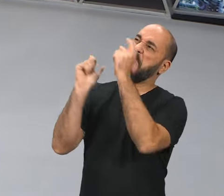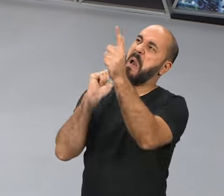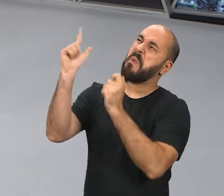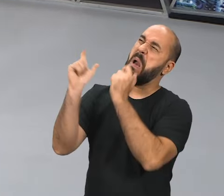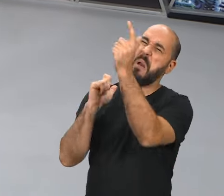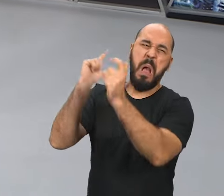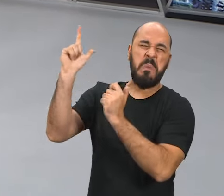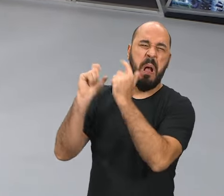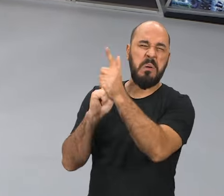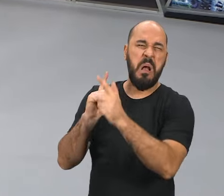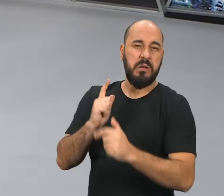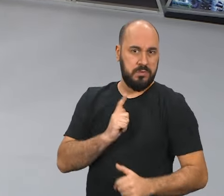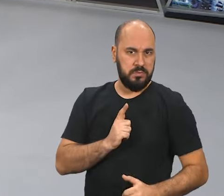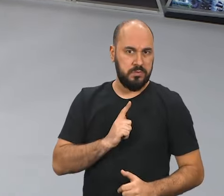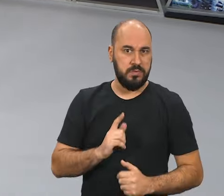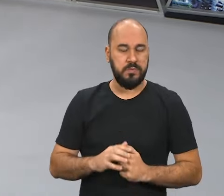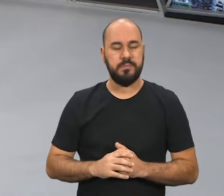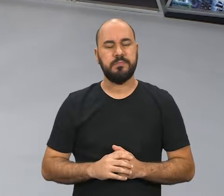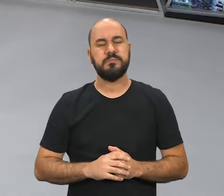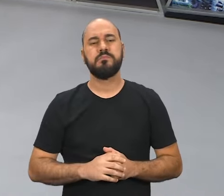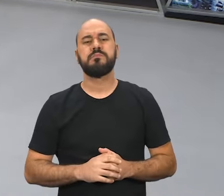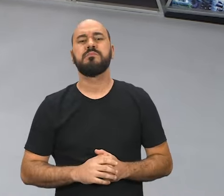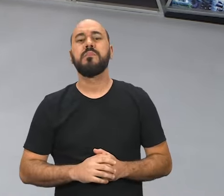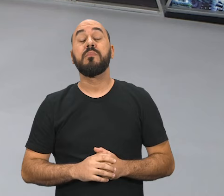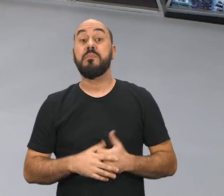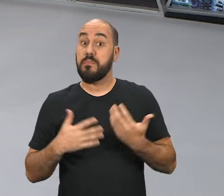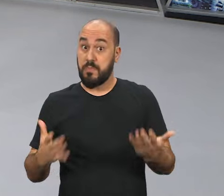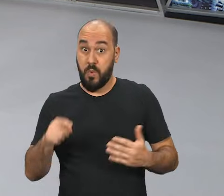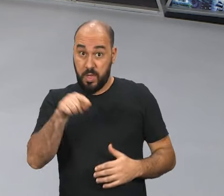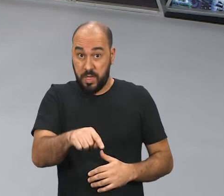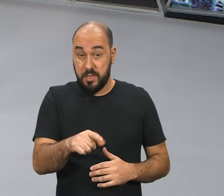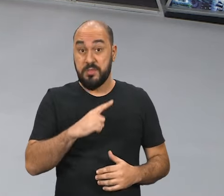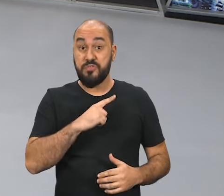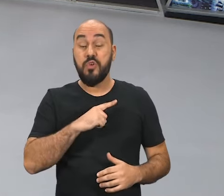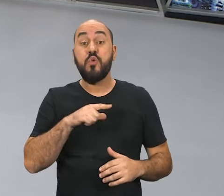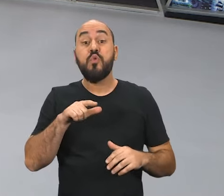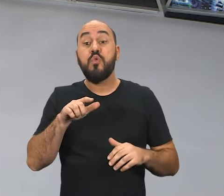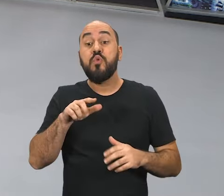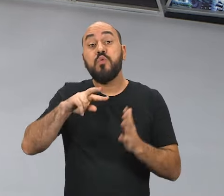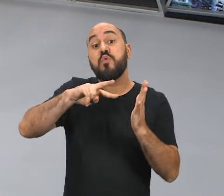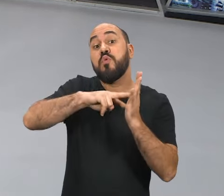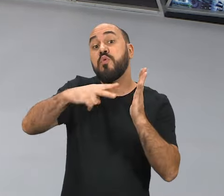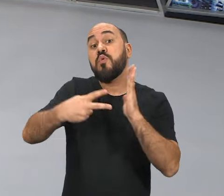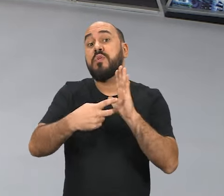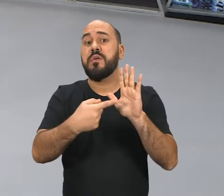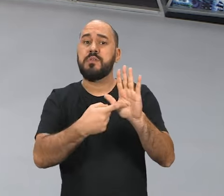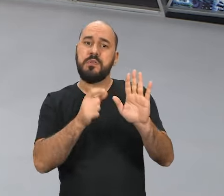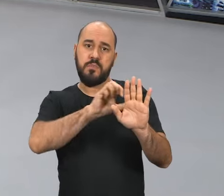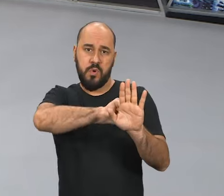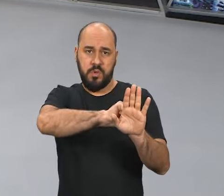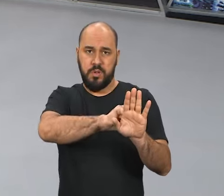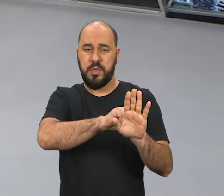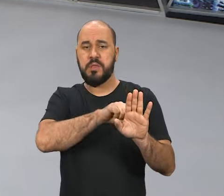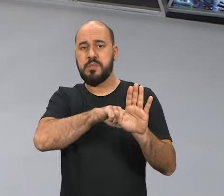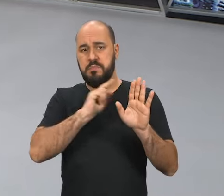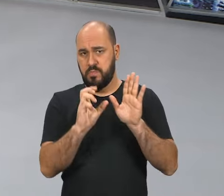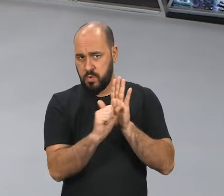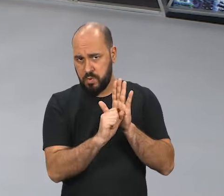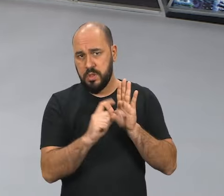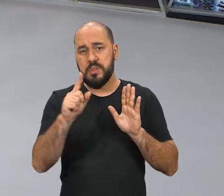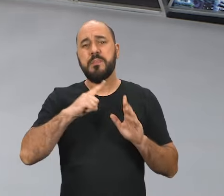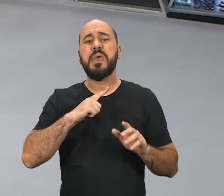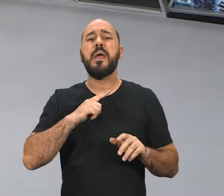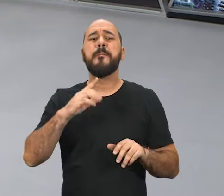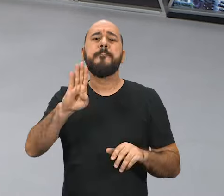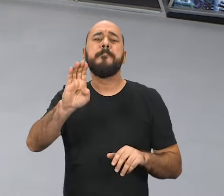uma descrição simbólica de uma besta que se levanta do mar. A palavra besta é uma palavra que também é sinônima